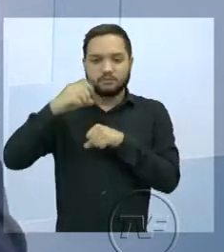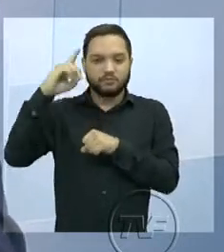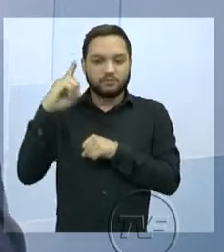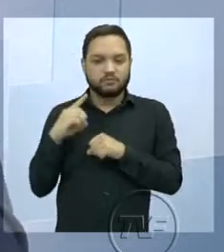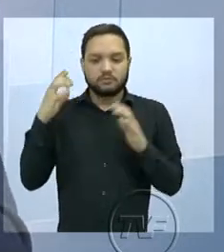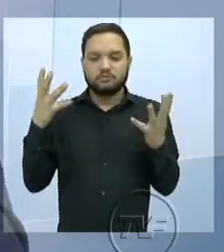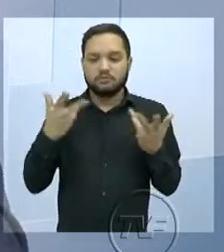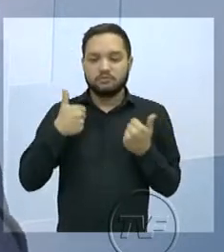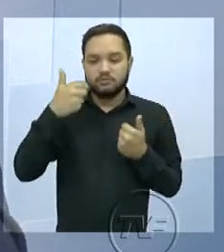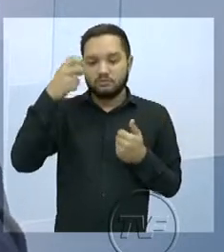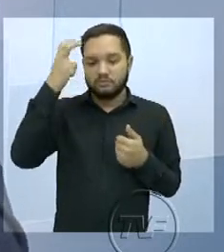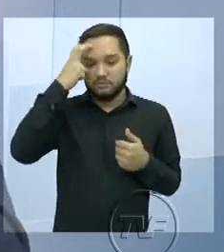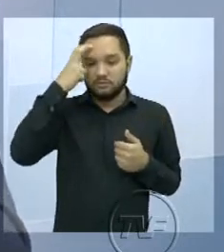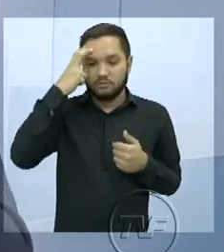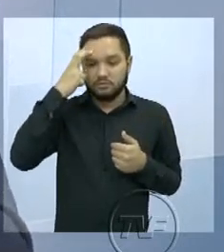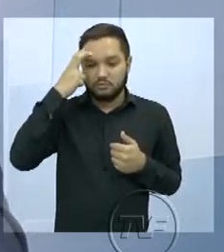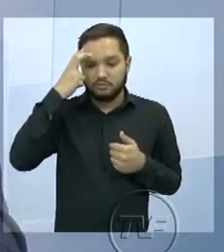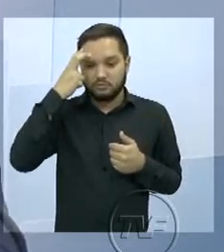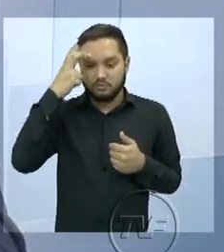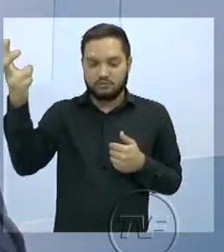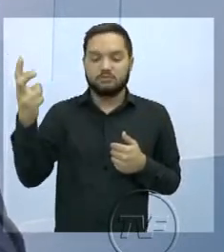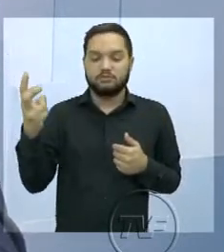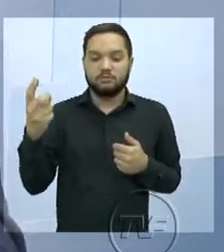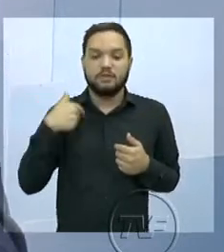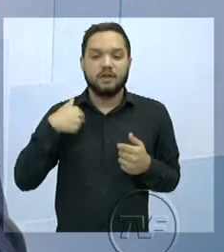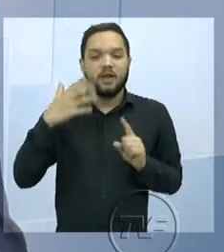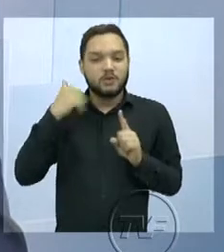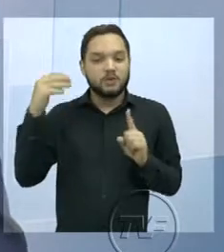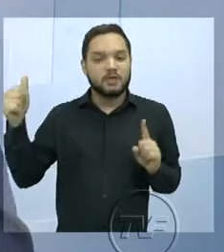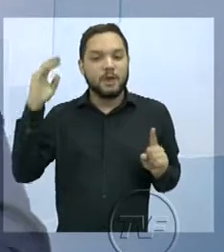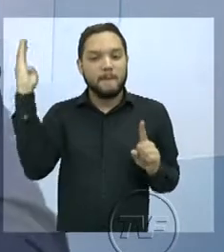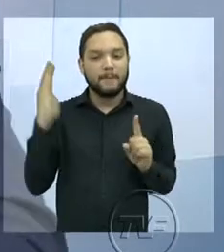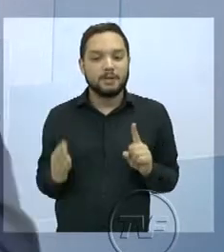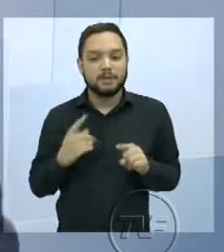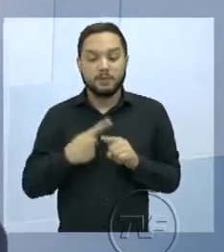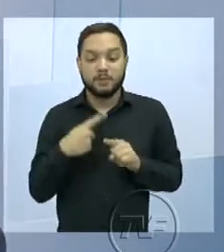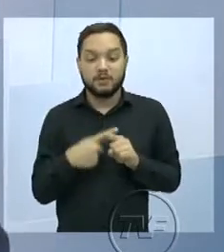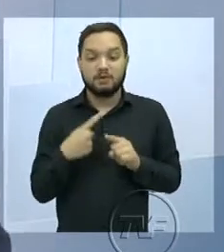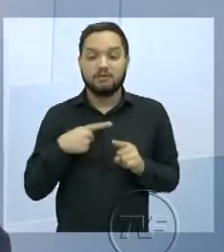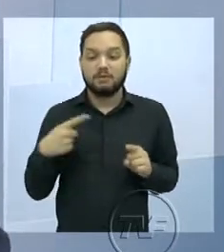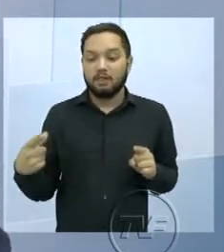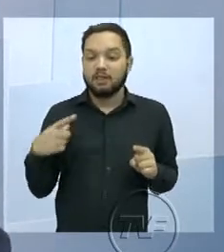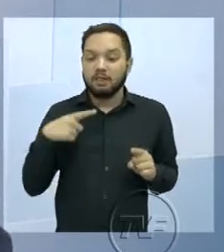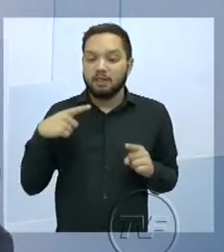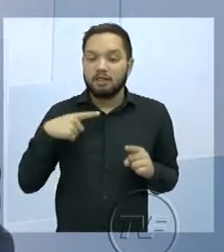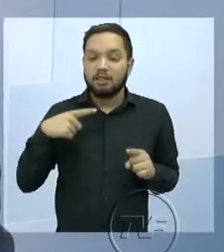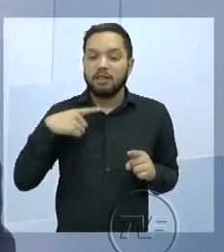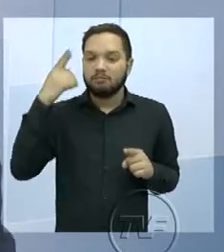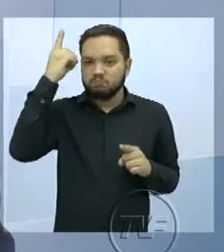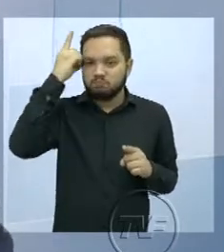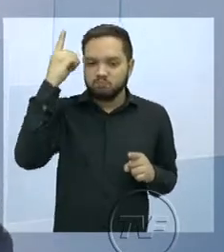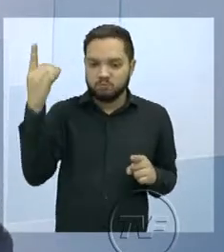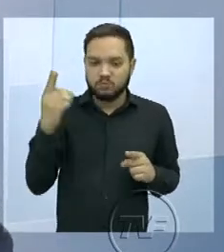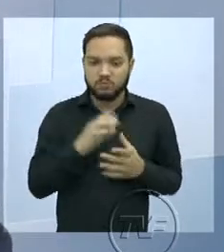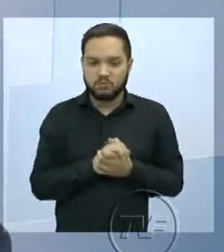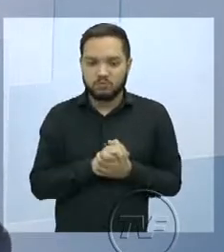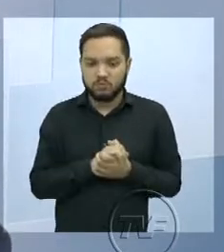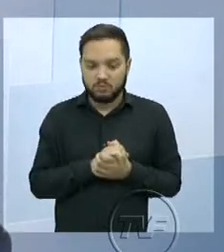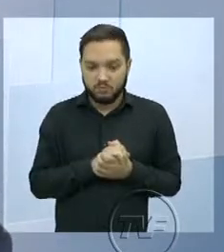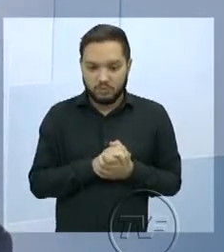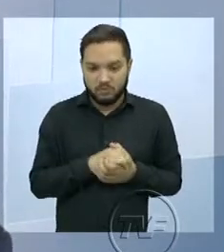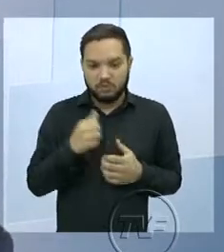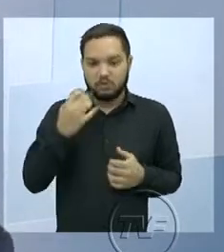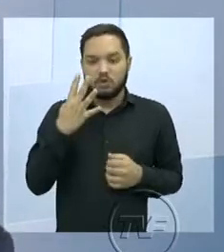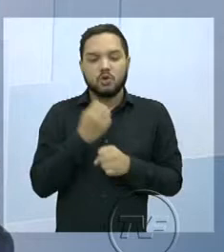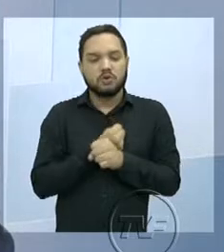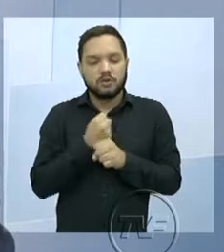mente brilhante, um cara fantástico, está aí fazendo sucesso no Brasil, graças ao seu talento e levando a cultura cearense. Participei por mais de 14 anos dos